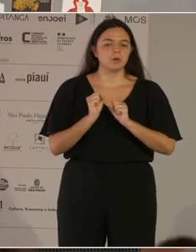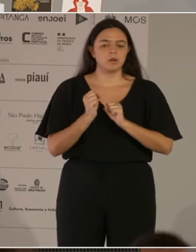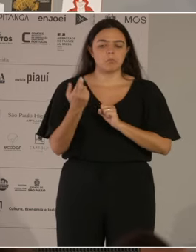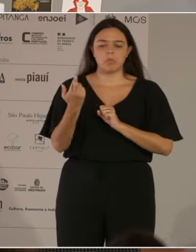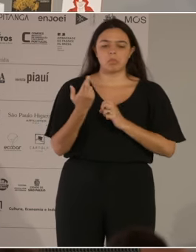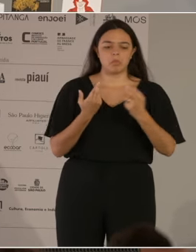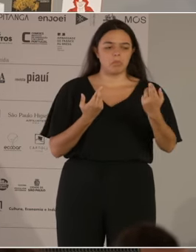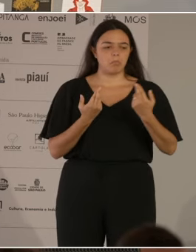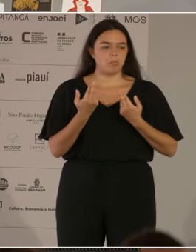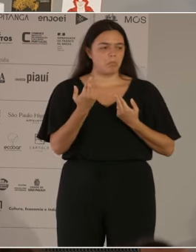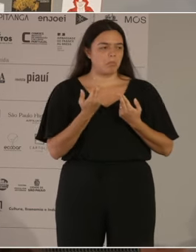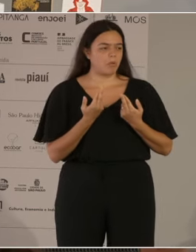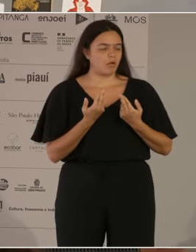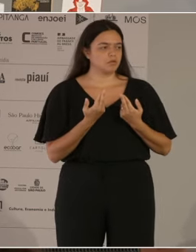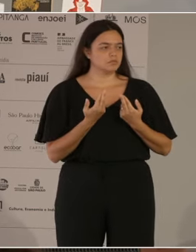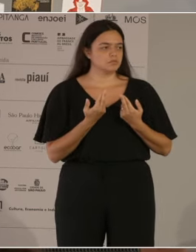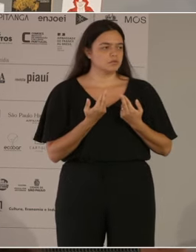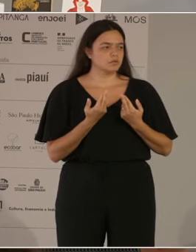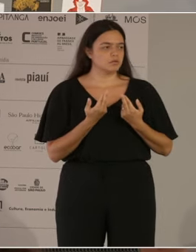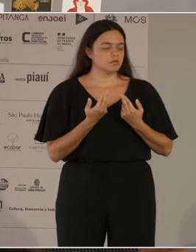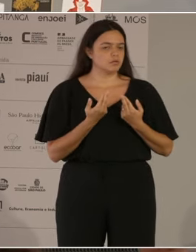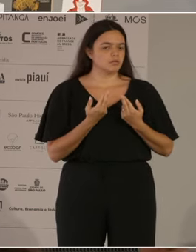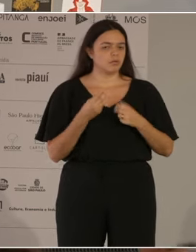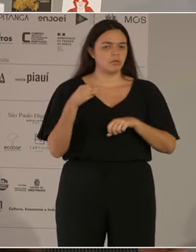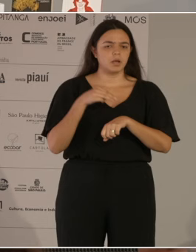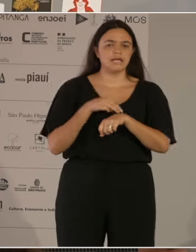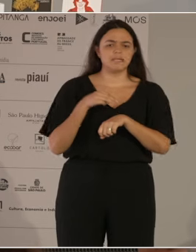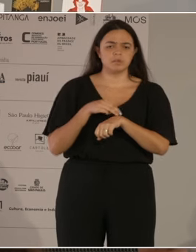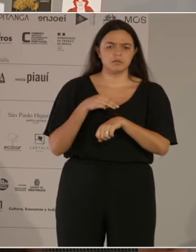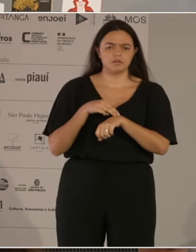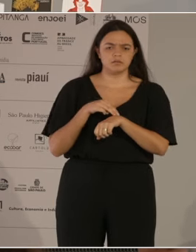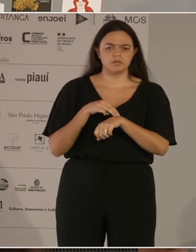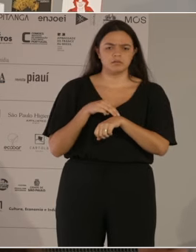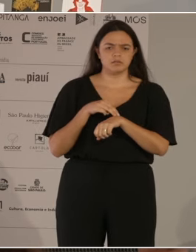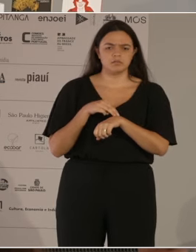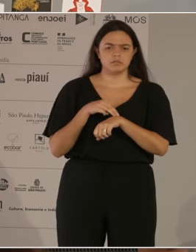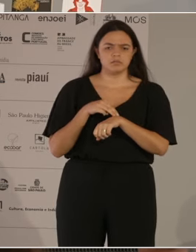para sobrevivermos a essa crise climática em que nos metemos?